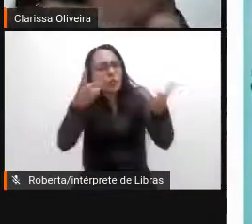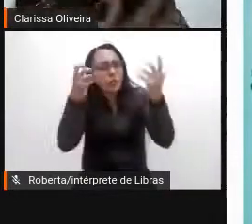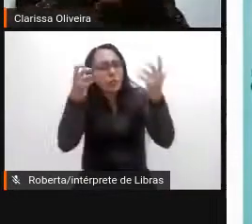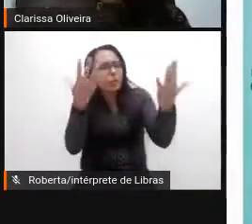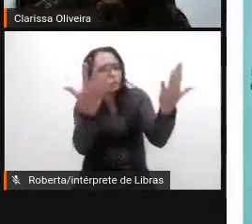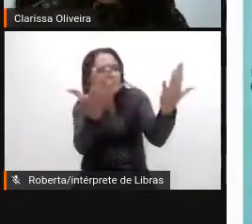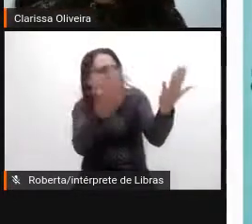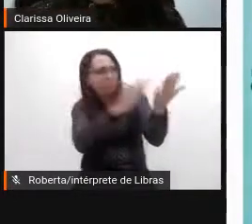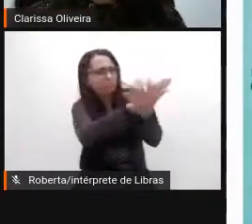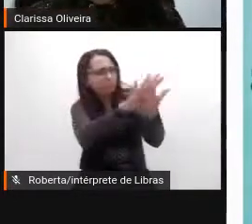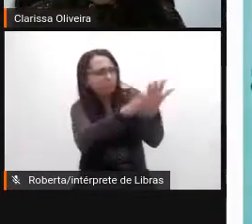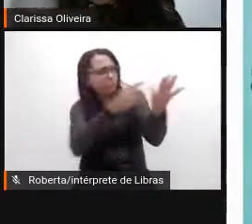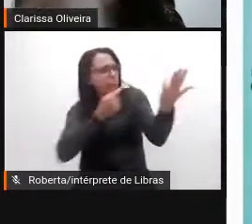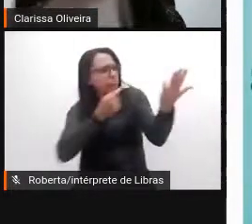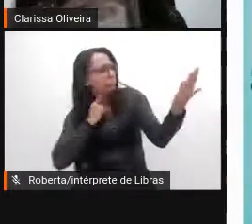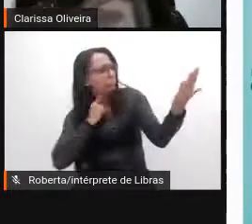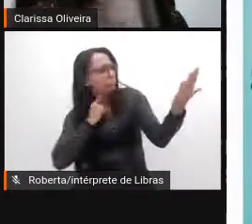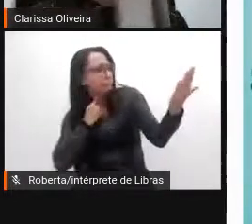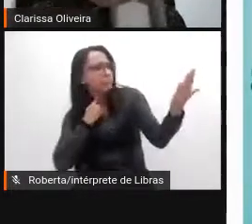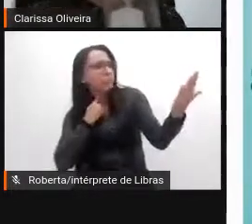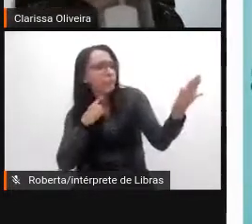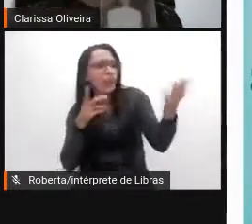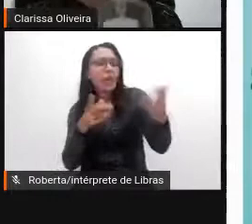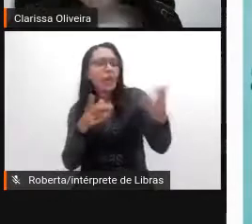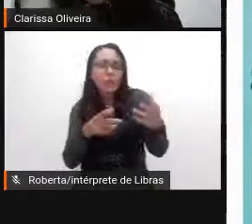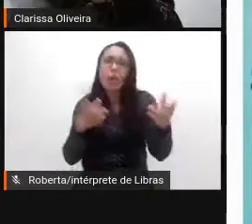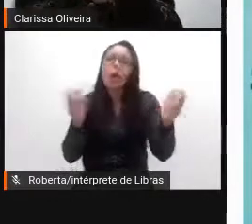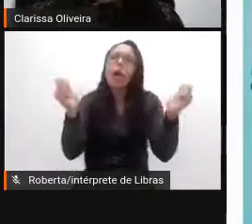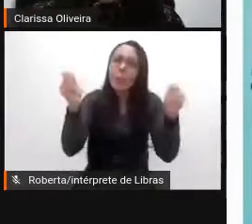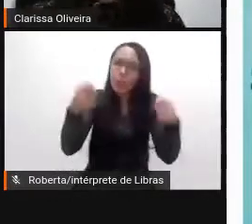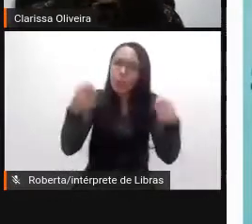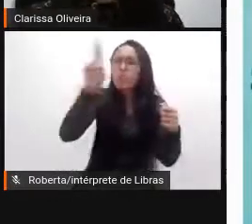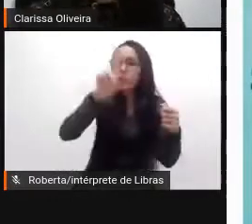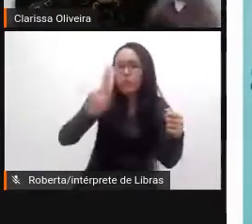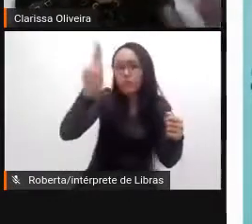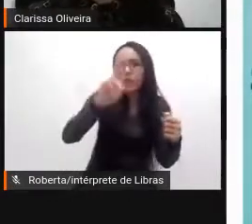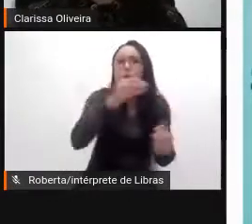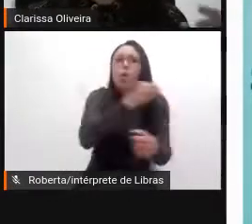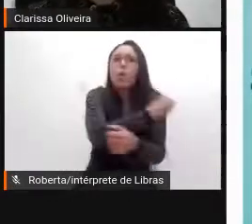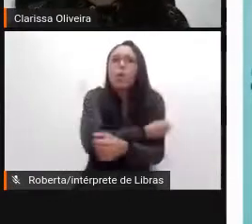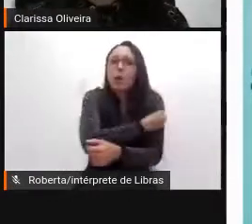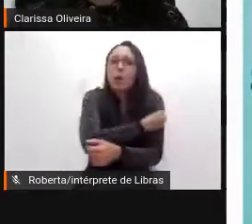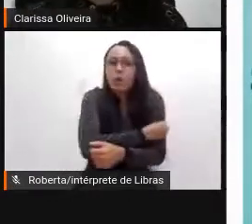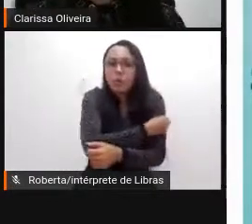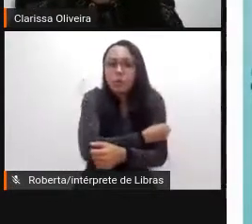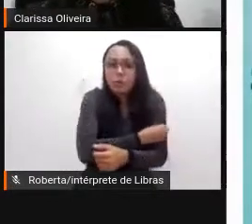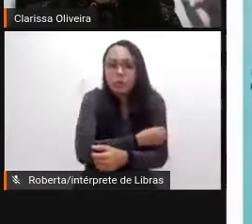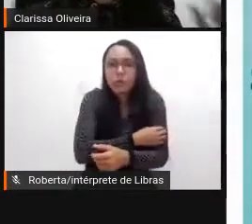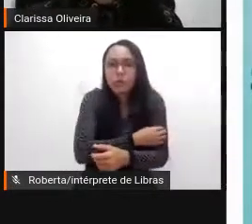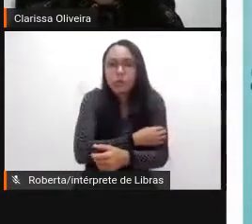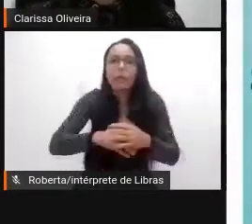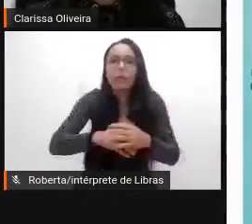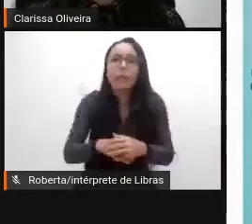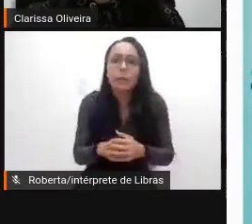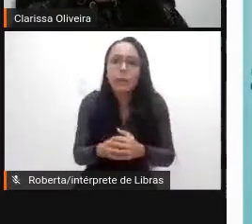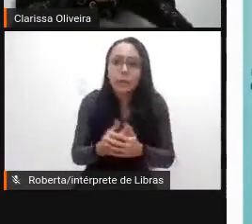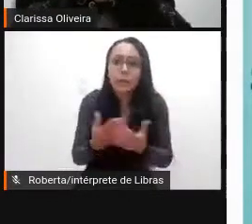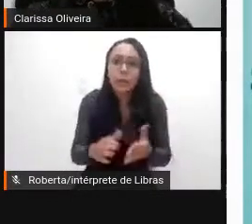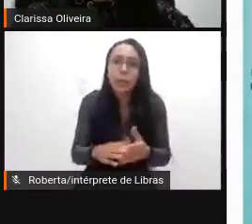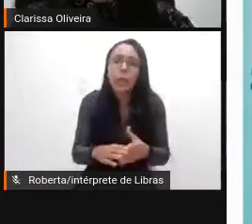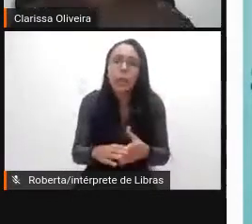sujeira visível, eu posso tranquilamente usar o álcool gel, que vai ser suficiente para matar o